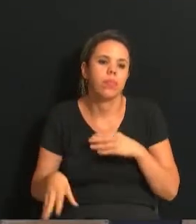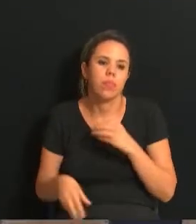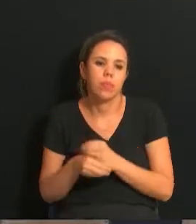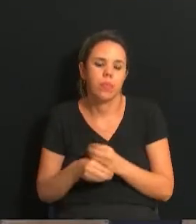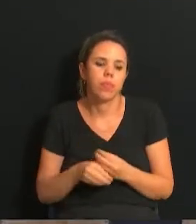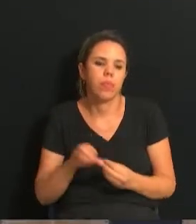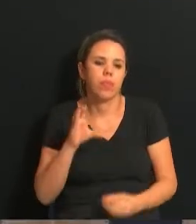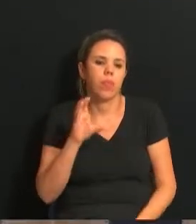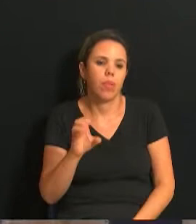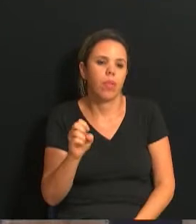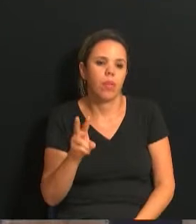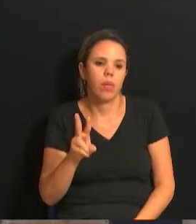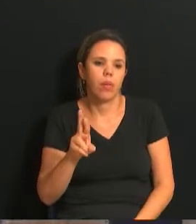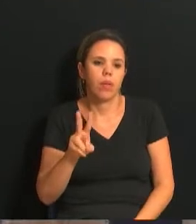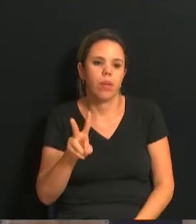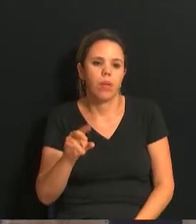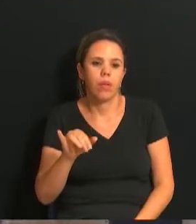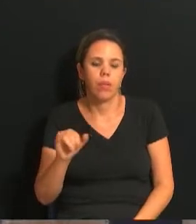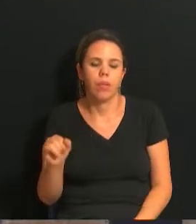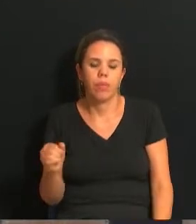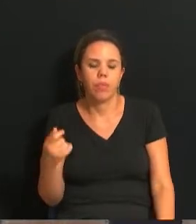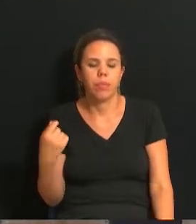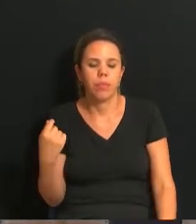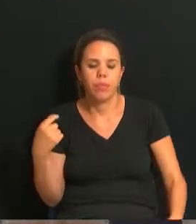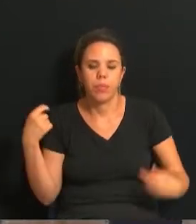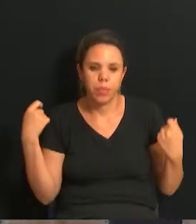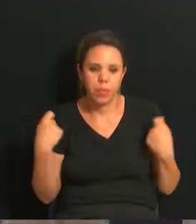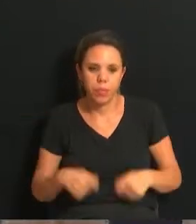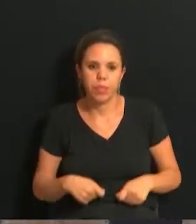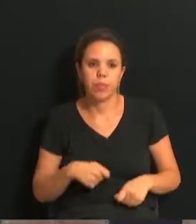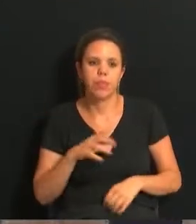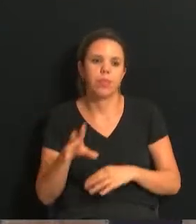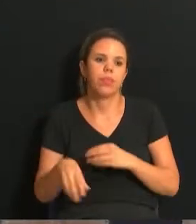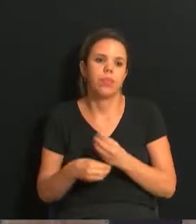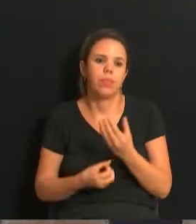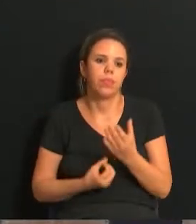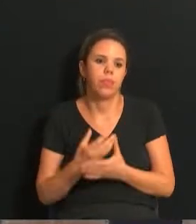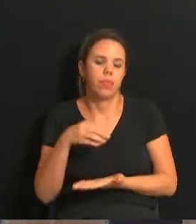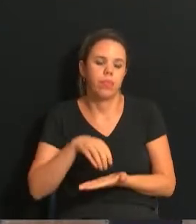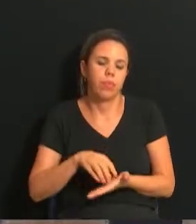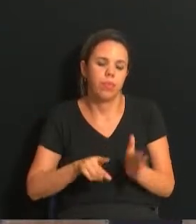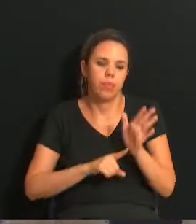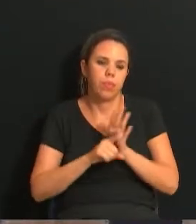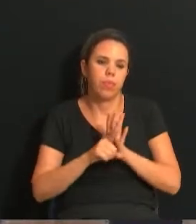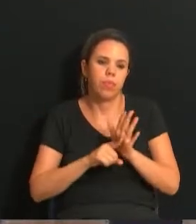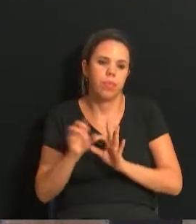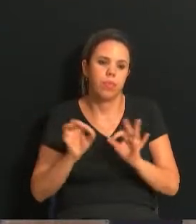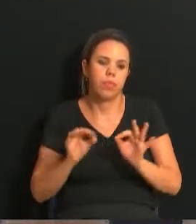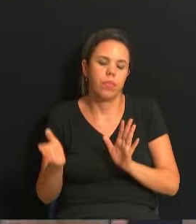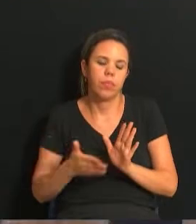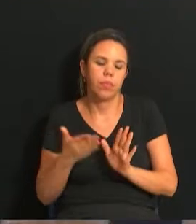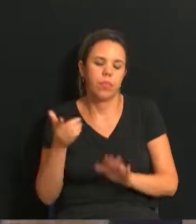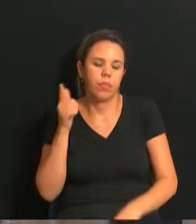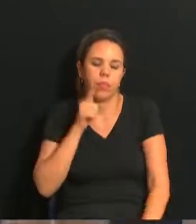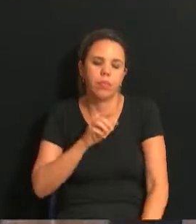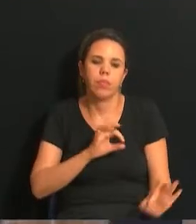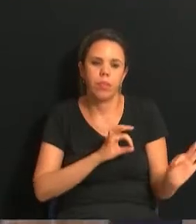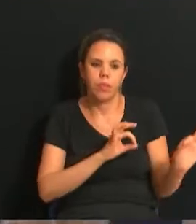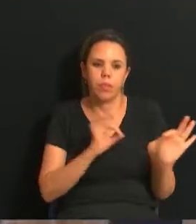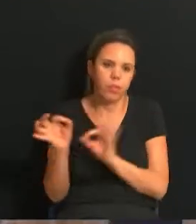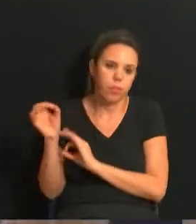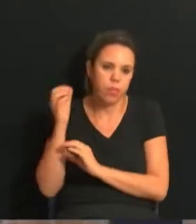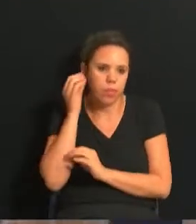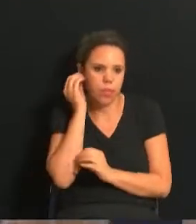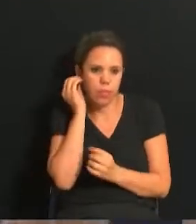SERAV, mas é necessário que essa implantação a gente tenha dados produzidos para a gente acompanhar o